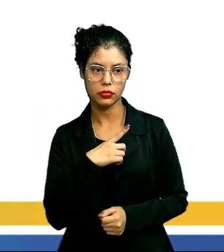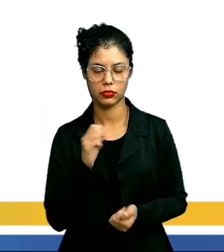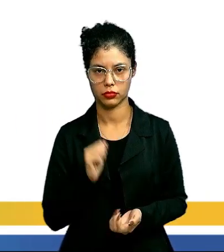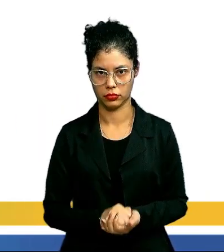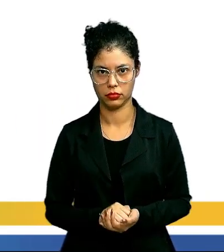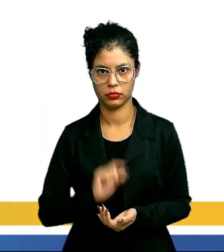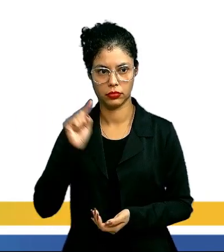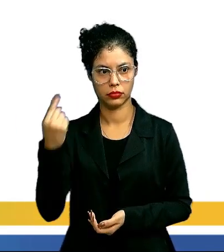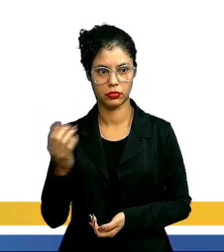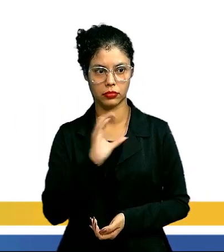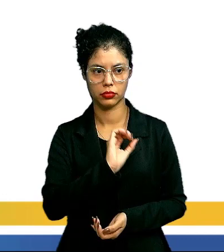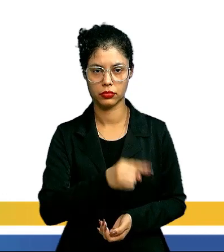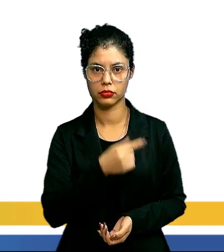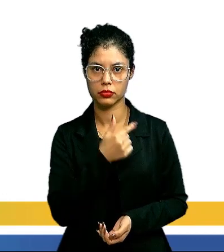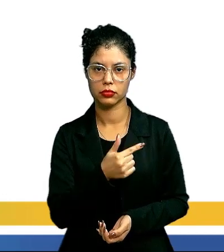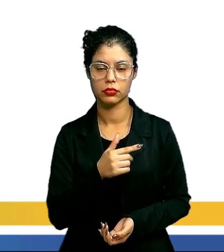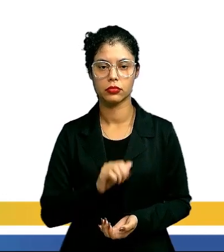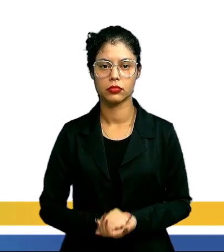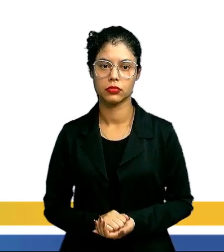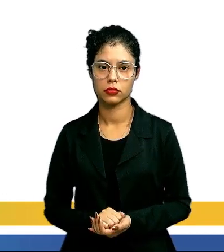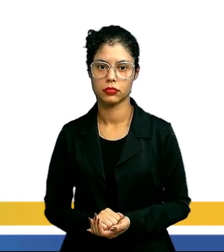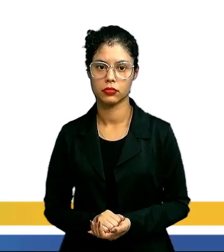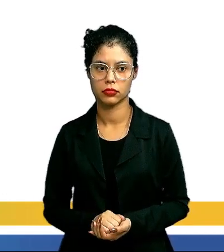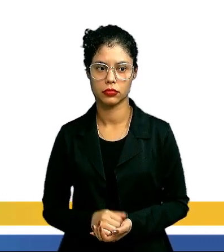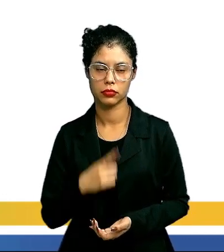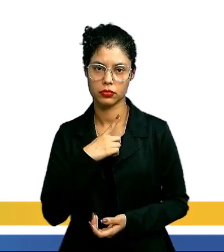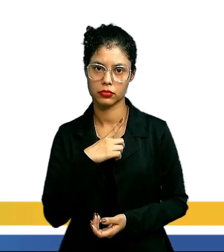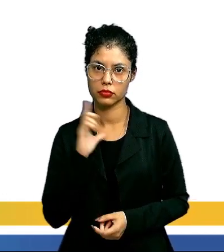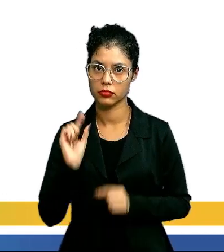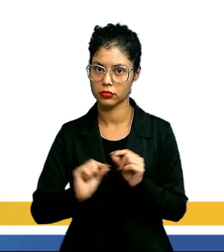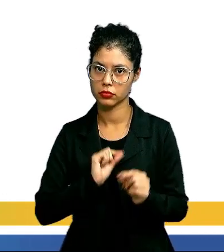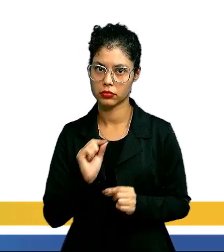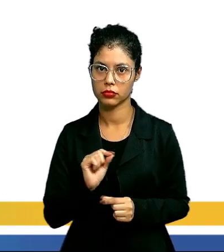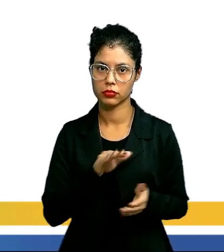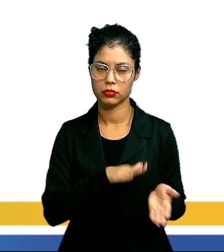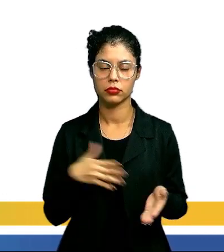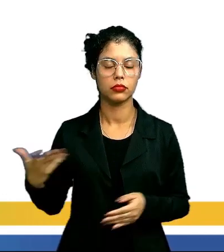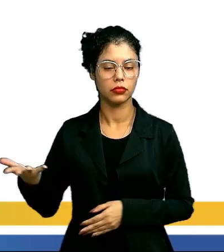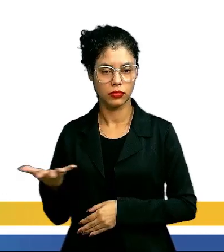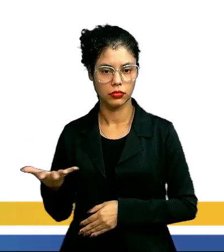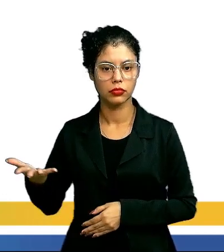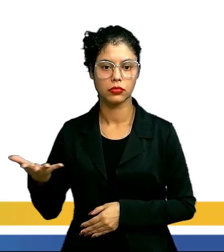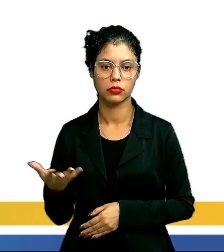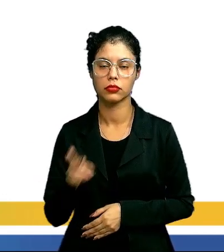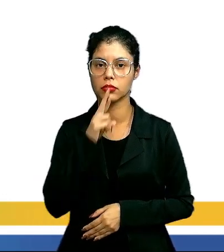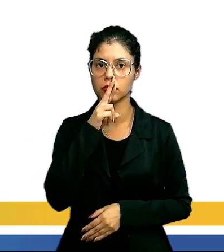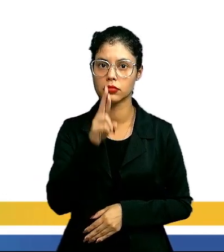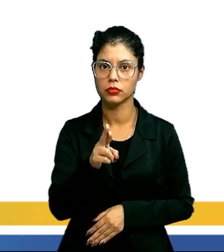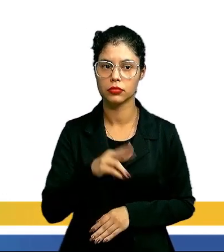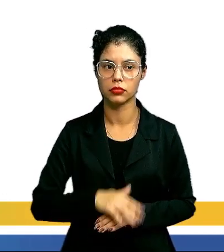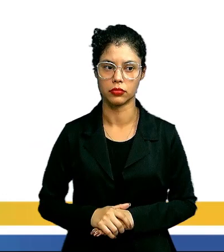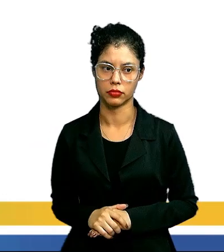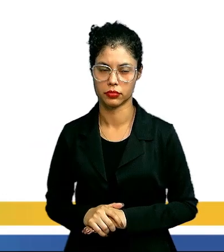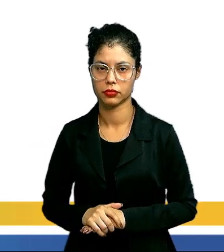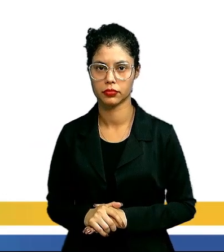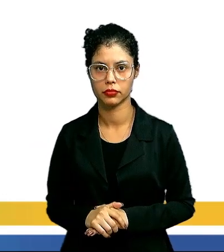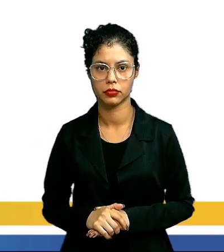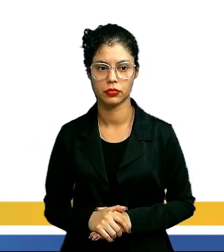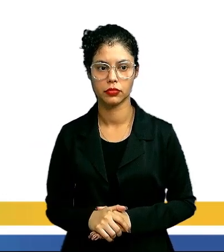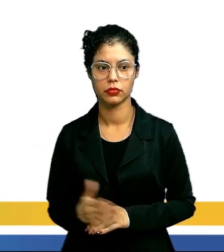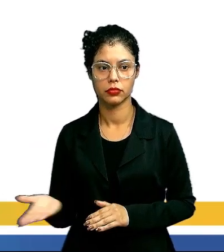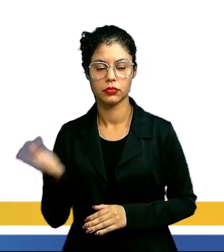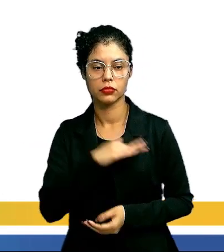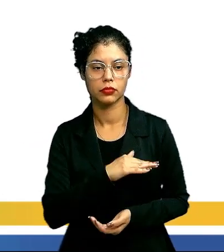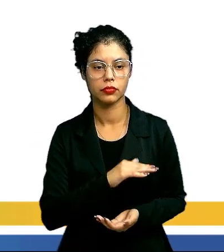aquele 0,2 era somente para nós termos uma base do cálculo Ok vamos